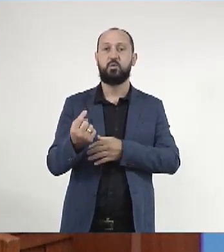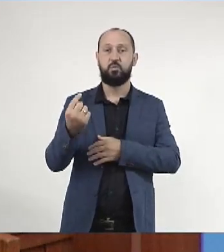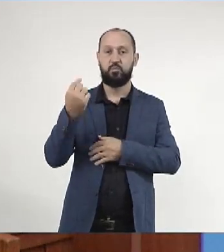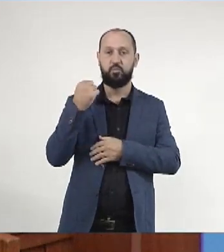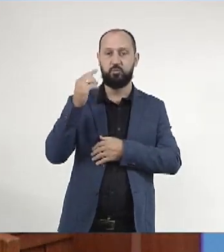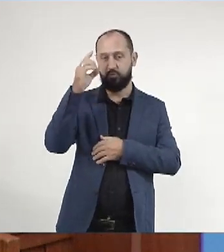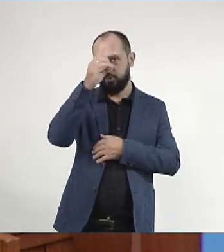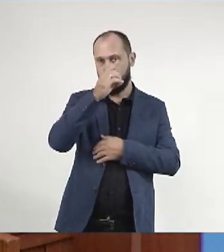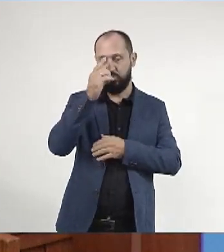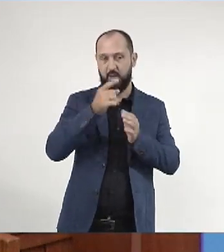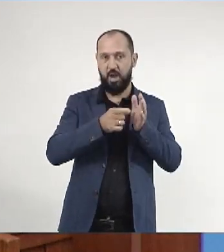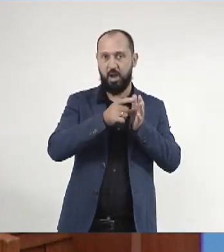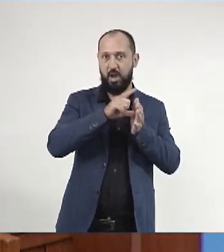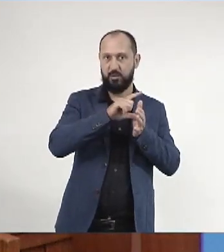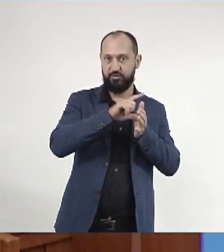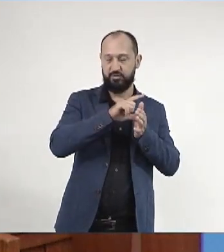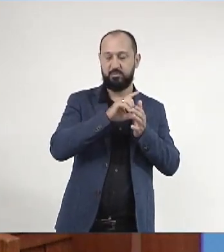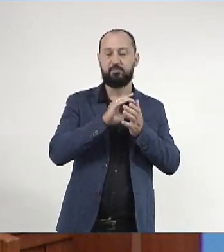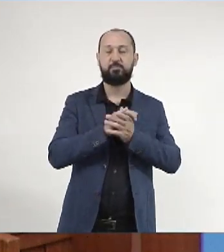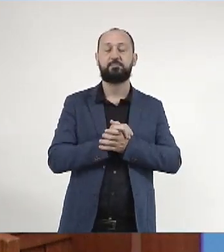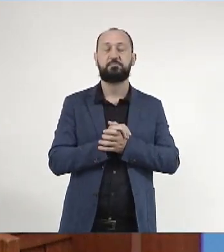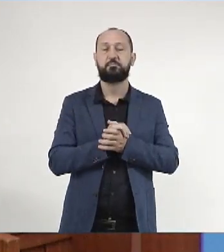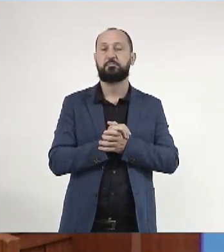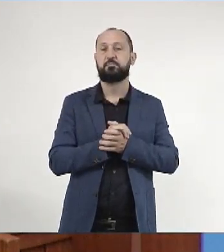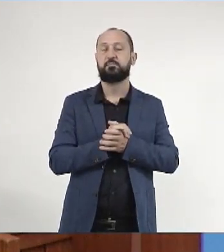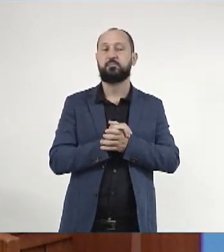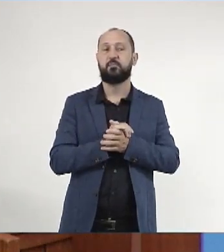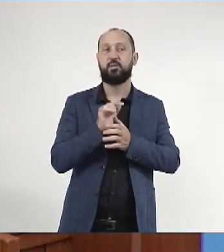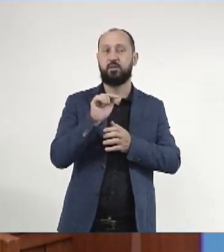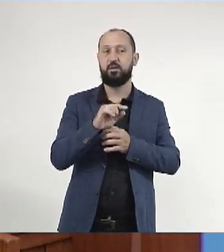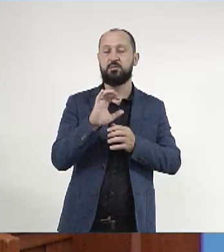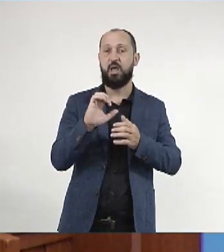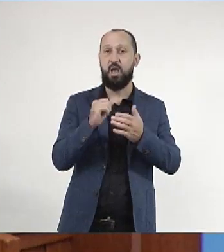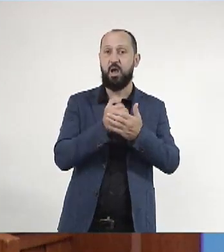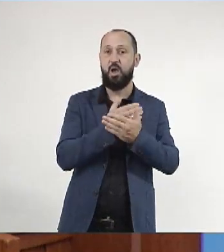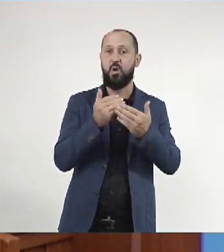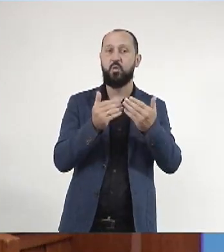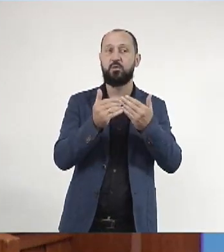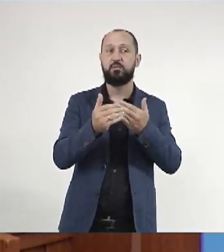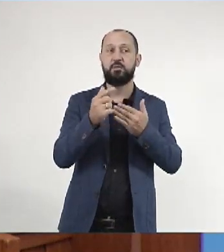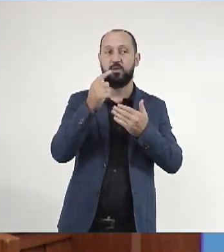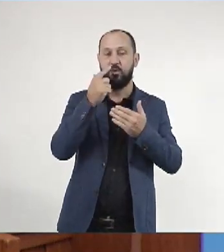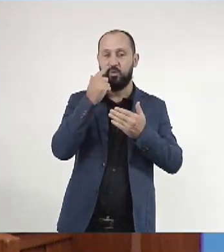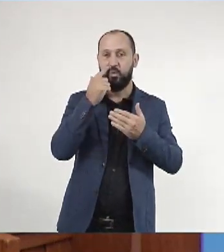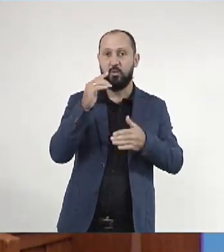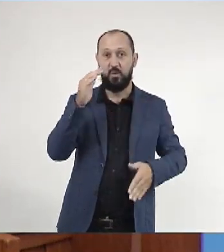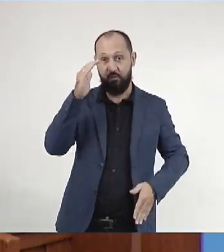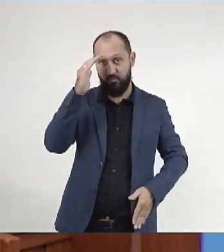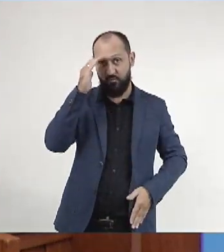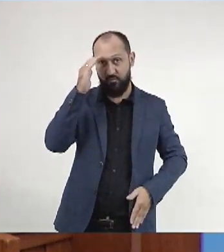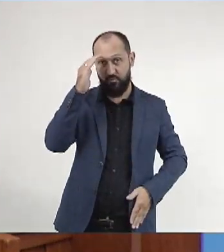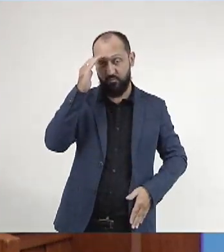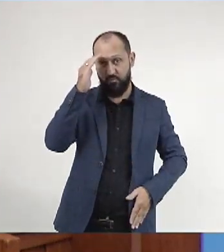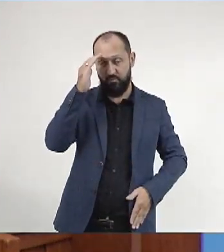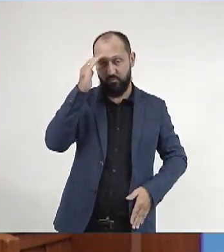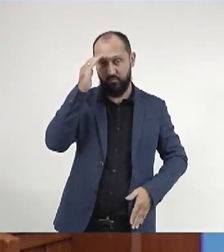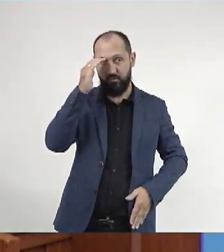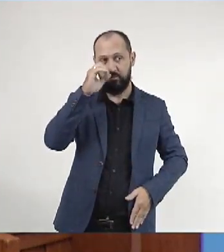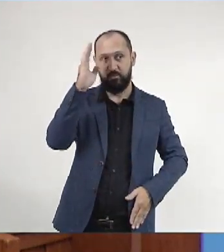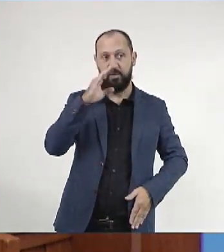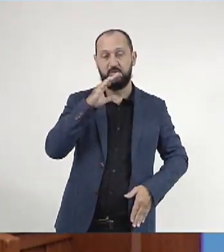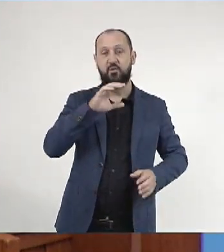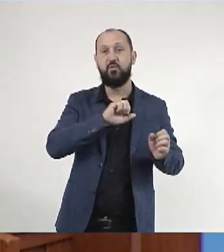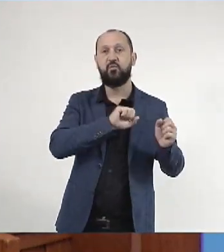de domingo, inclusive, este ataque aconteceu quando a Força Nacional se retirou